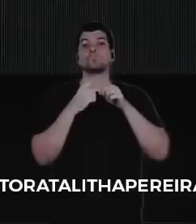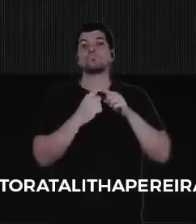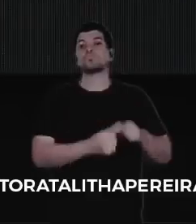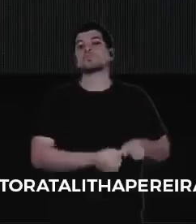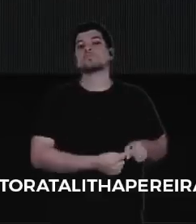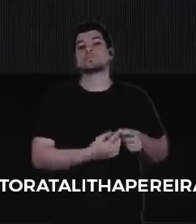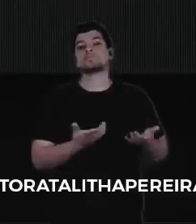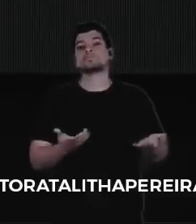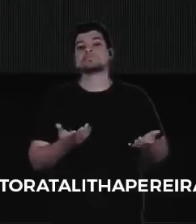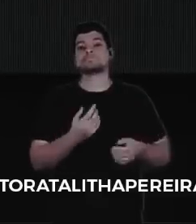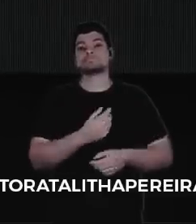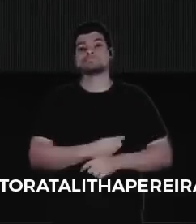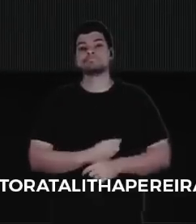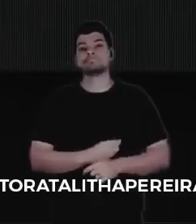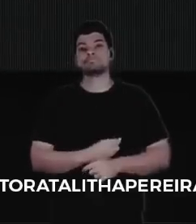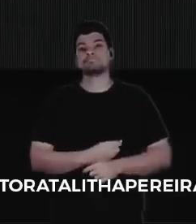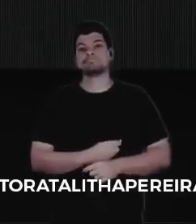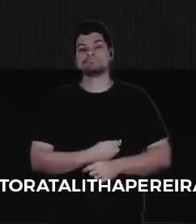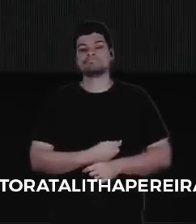nunca mais tocou piano.